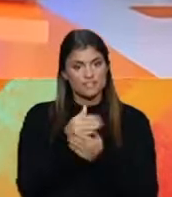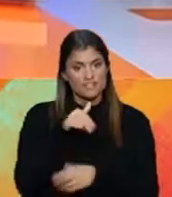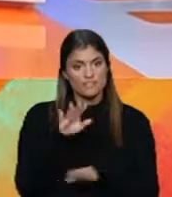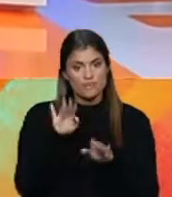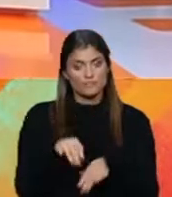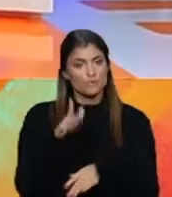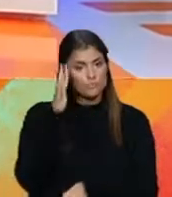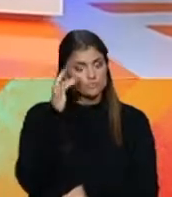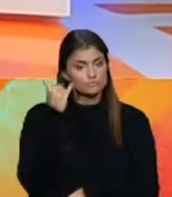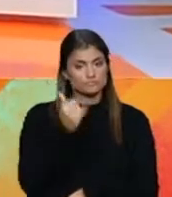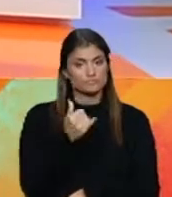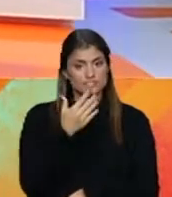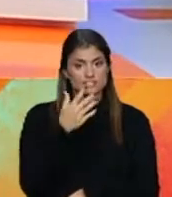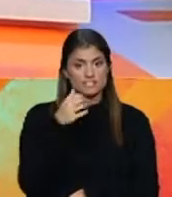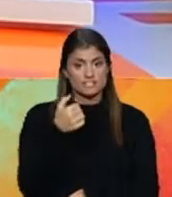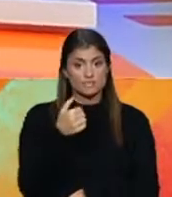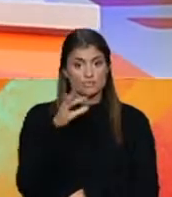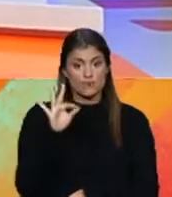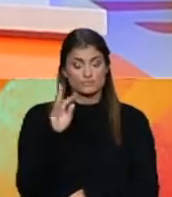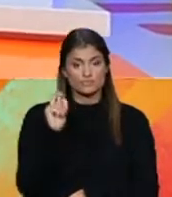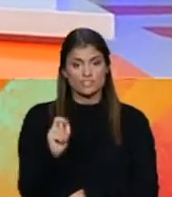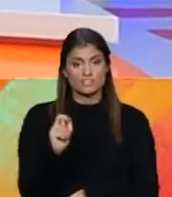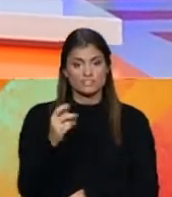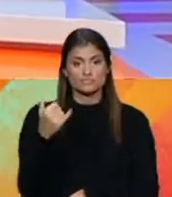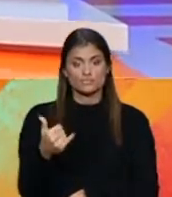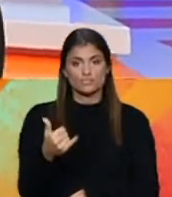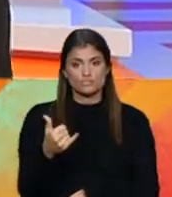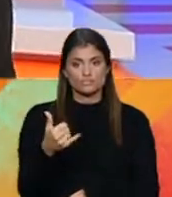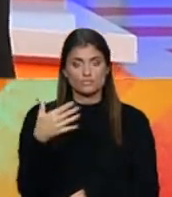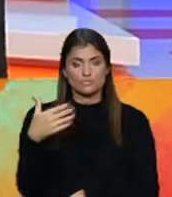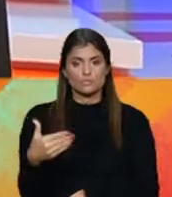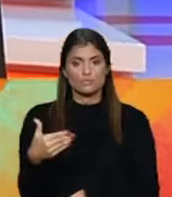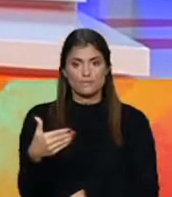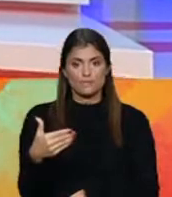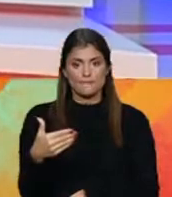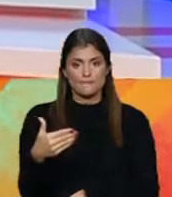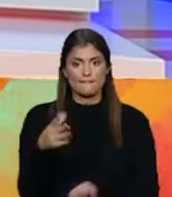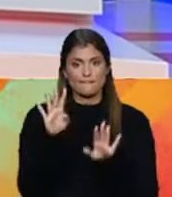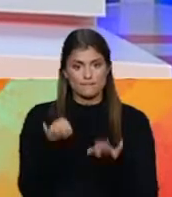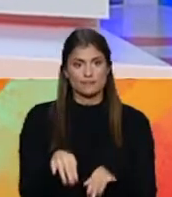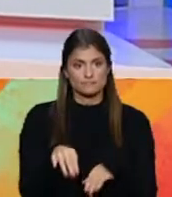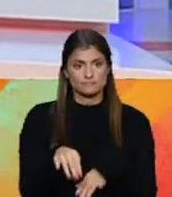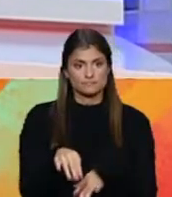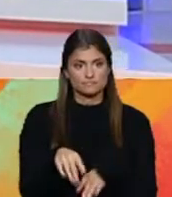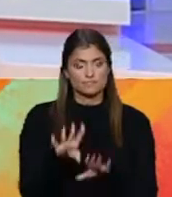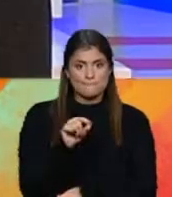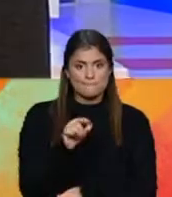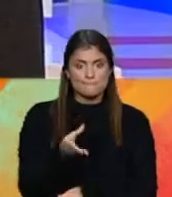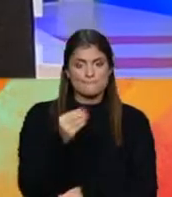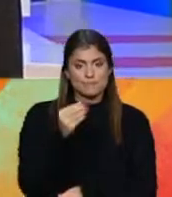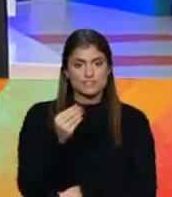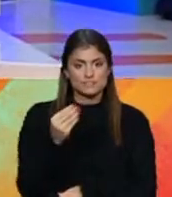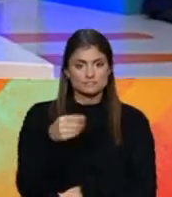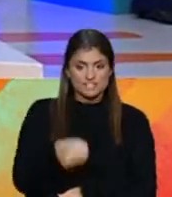linhas telefônicas em 5 4 3 2 1 encerradas as linhas telefônicas